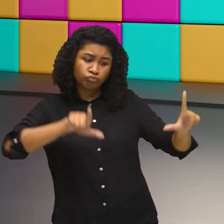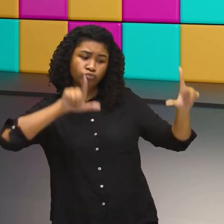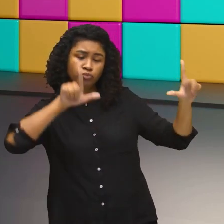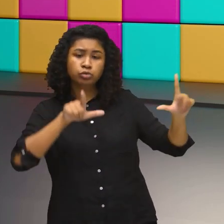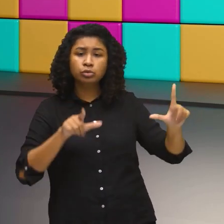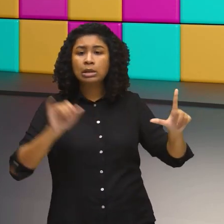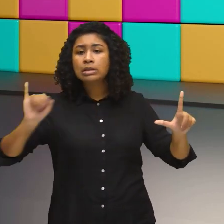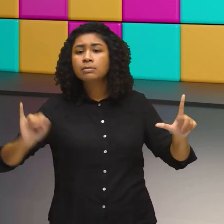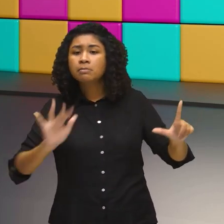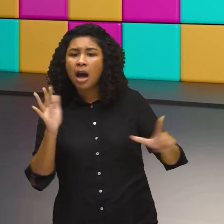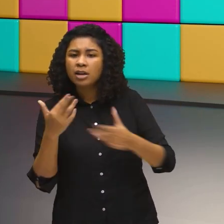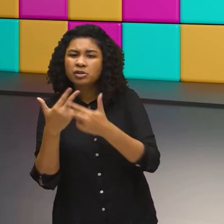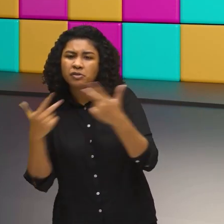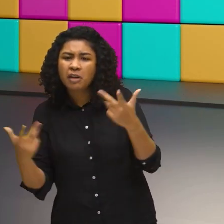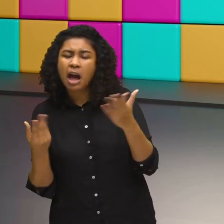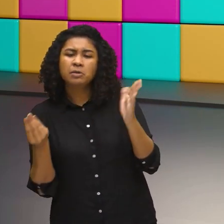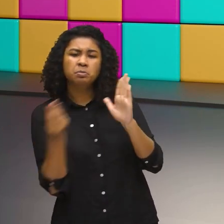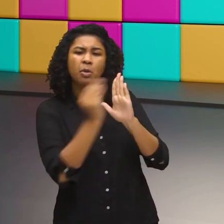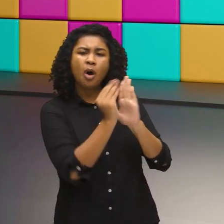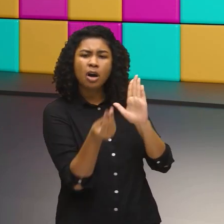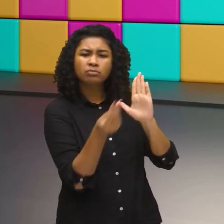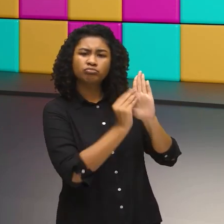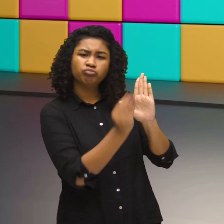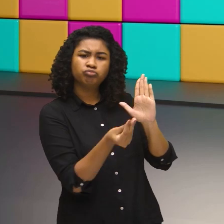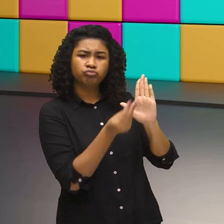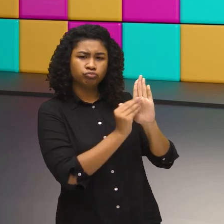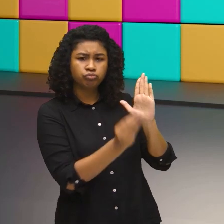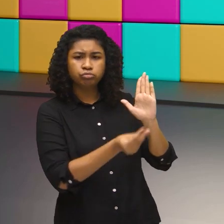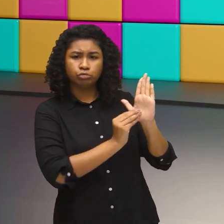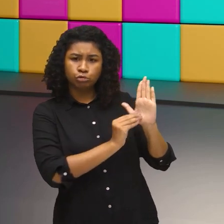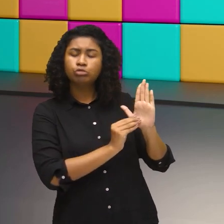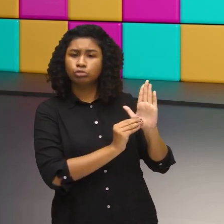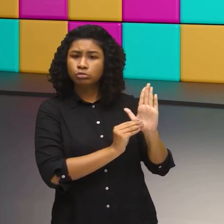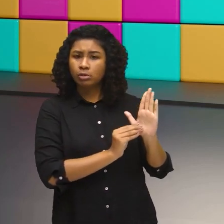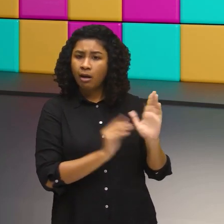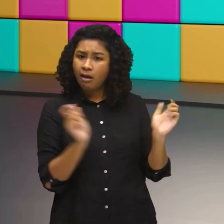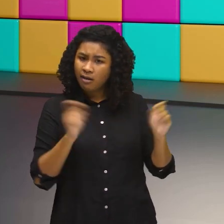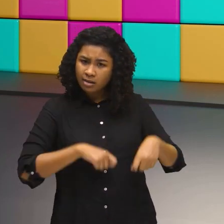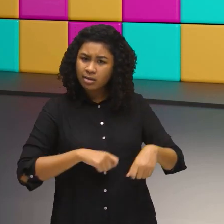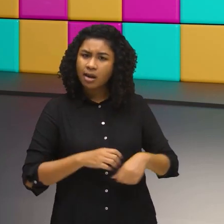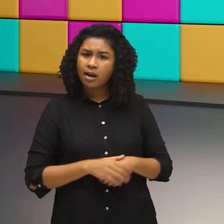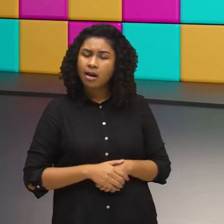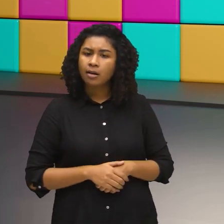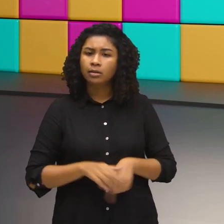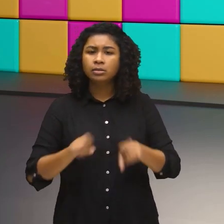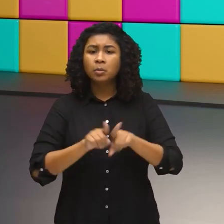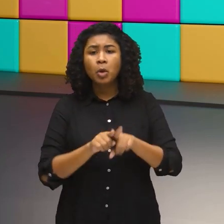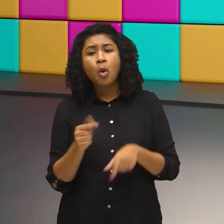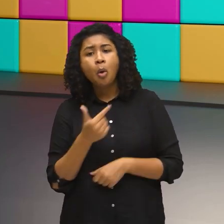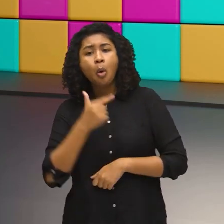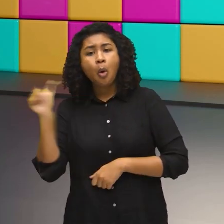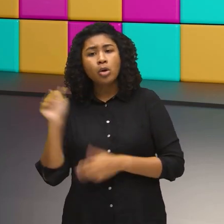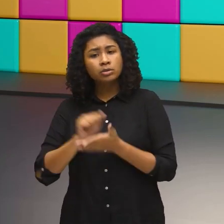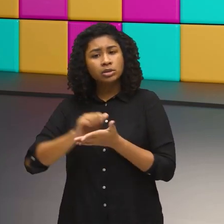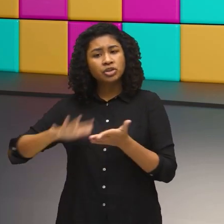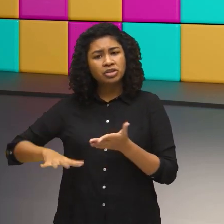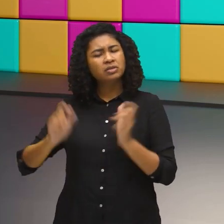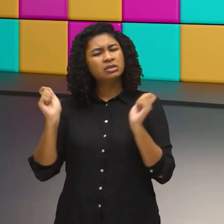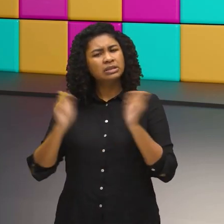gente pode utilizar cartolinas, tá bom? Podem passar para uma outra atividade sem problema nenhum,